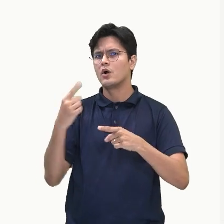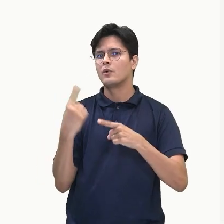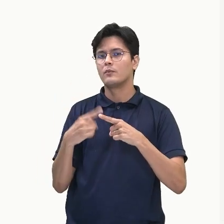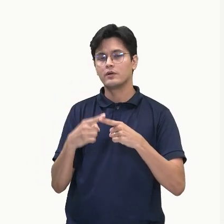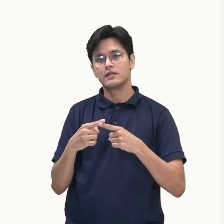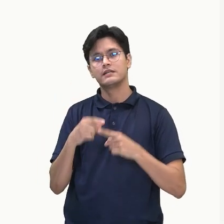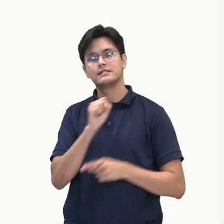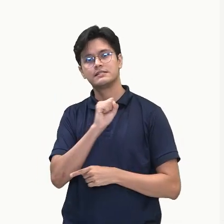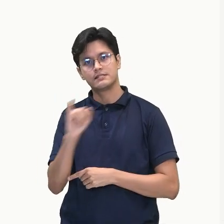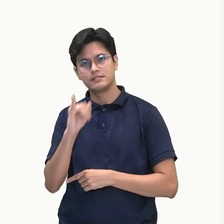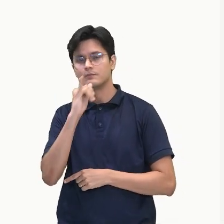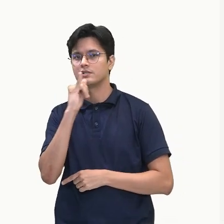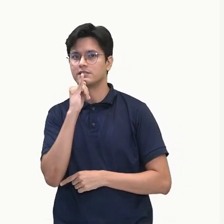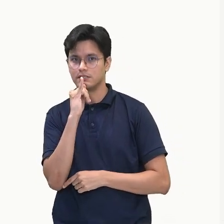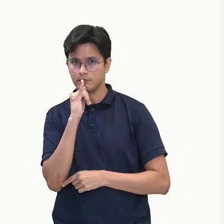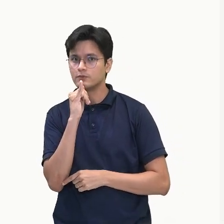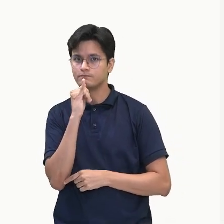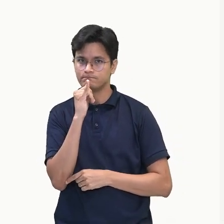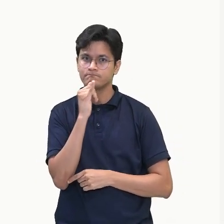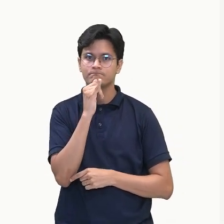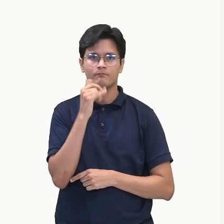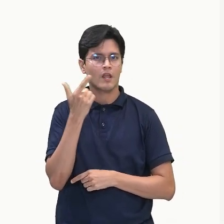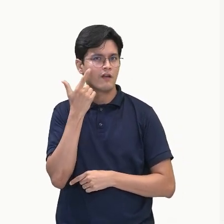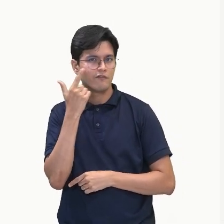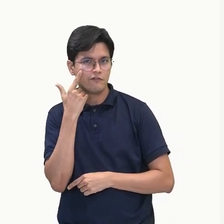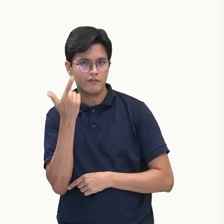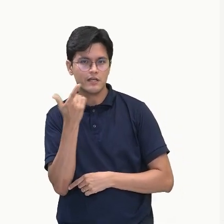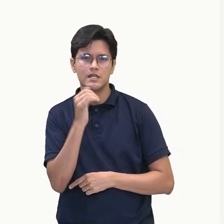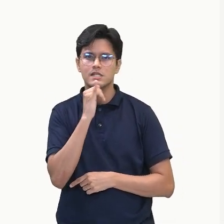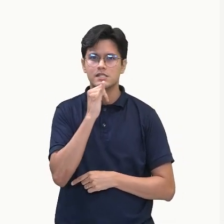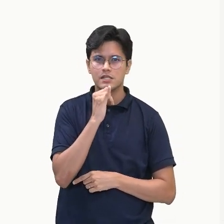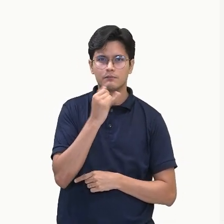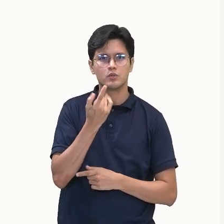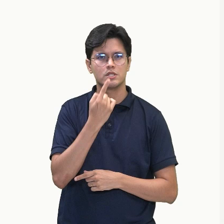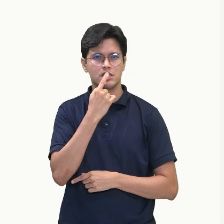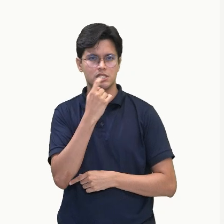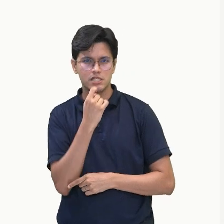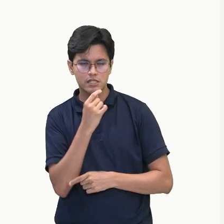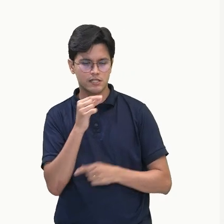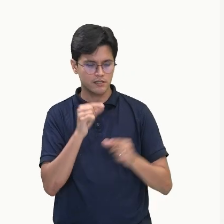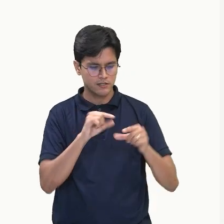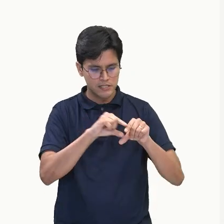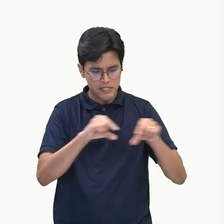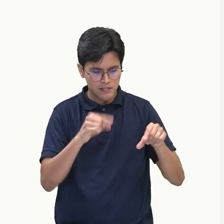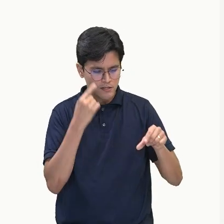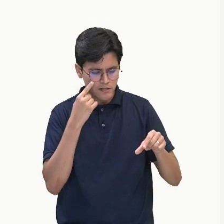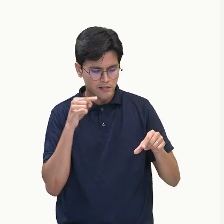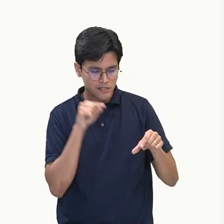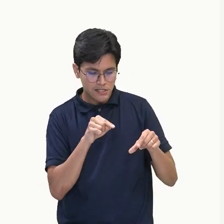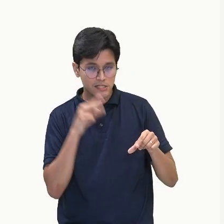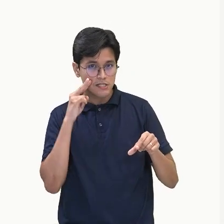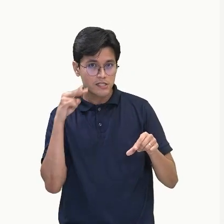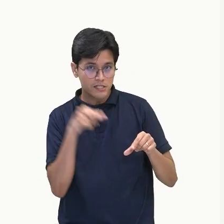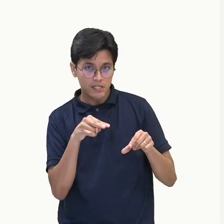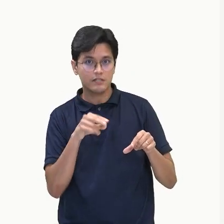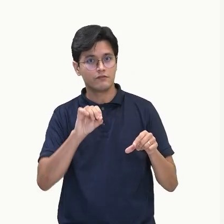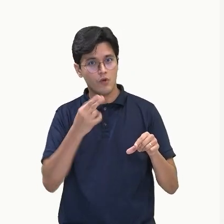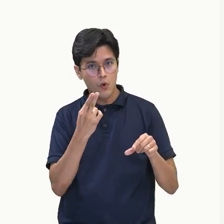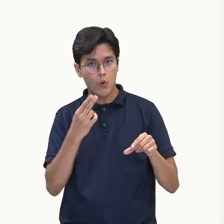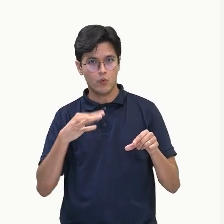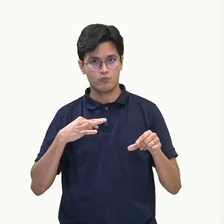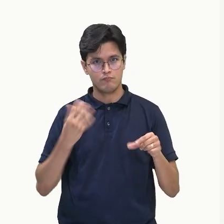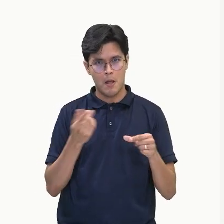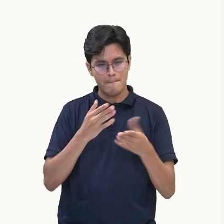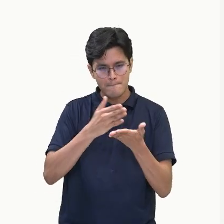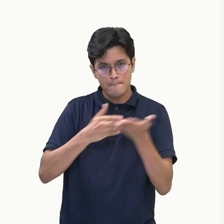um pedaço de amostra, uma coleta de sangue, um pedaço de tecido, quando se coleta material para biópsia, por